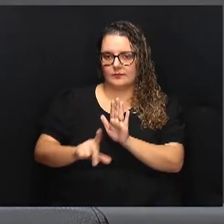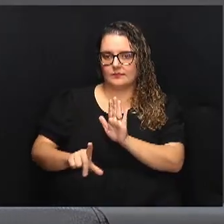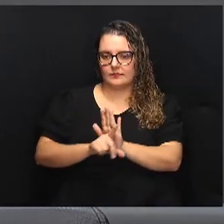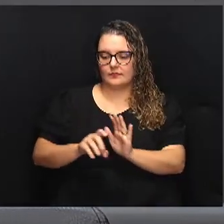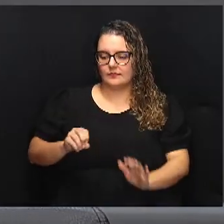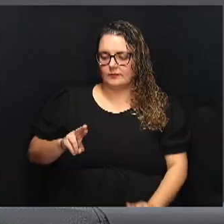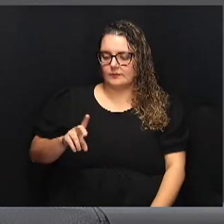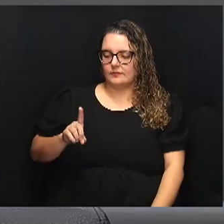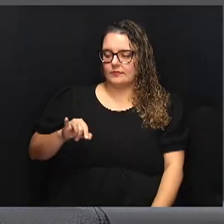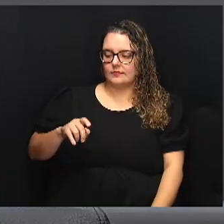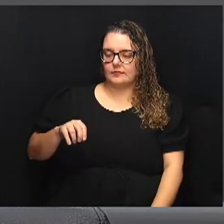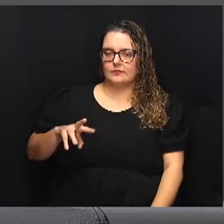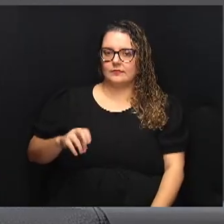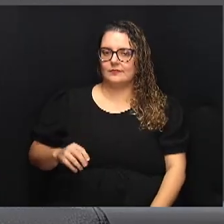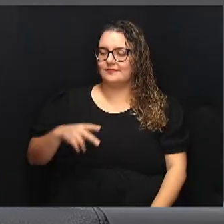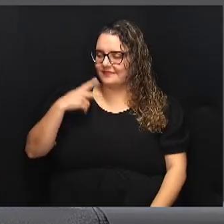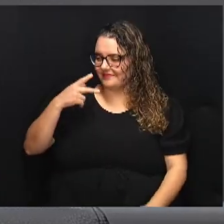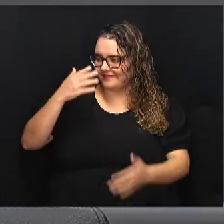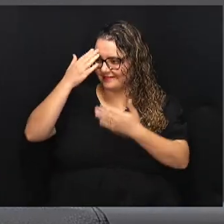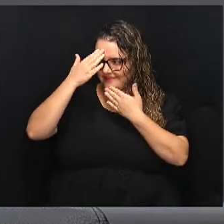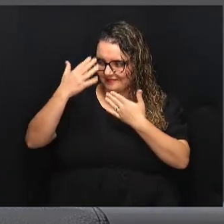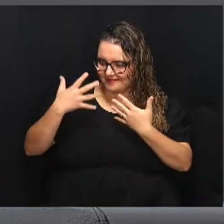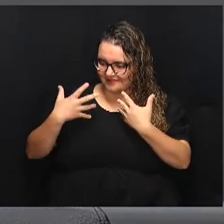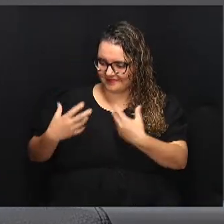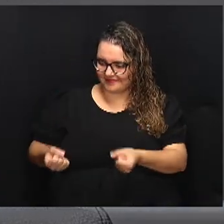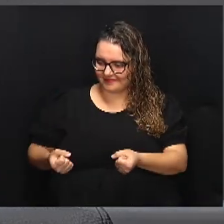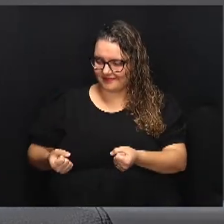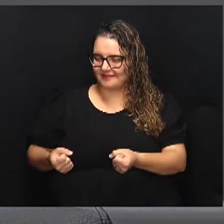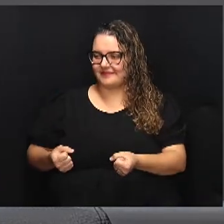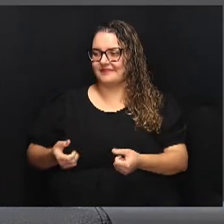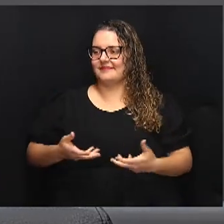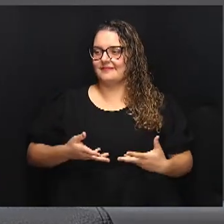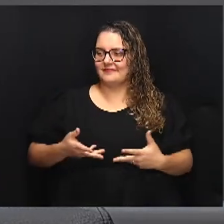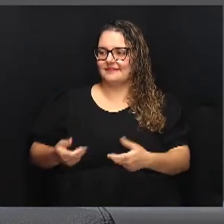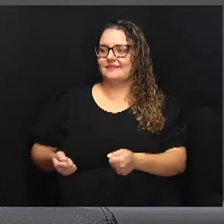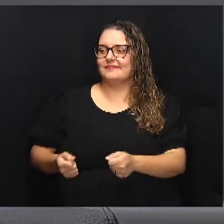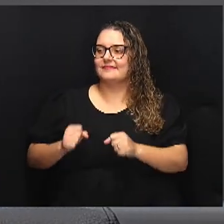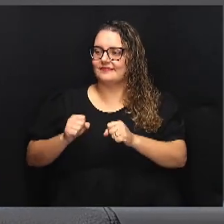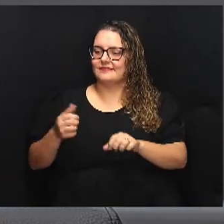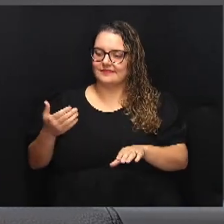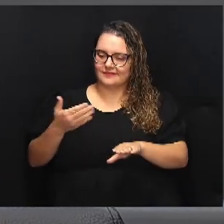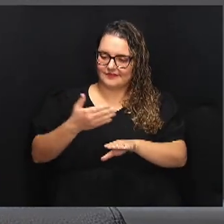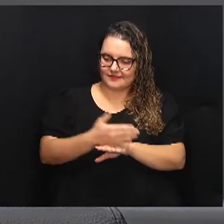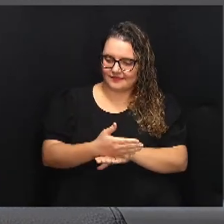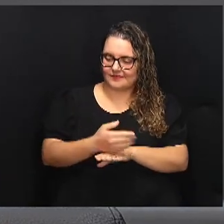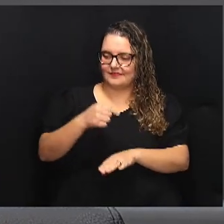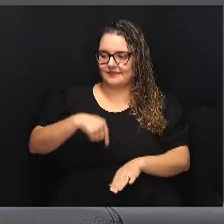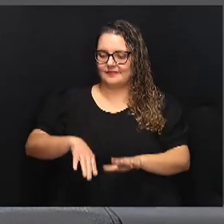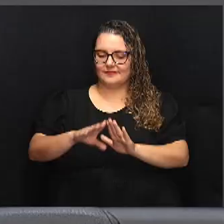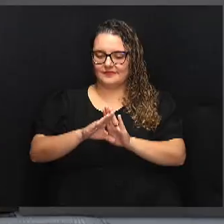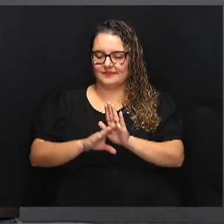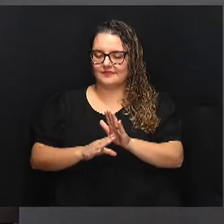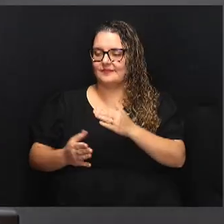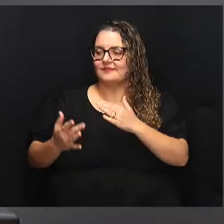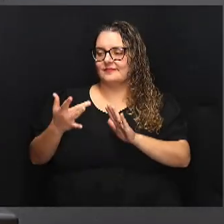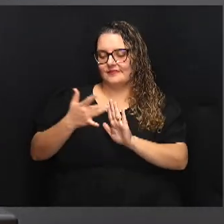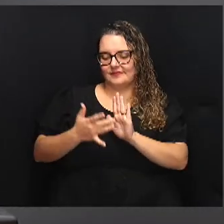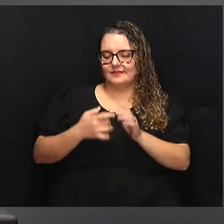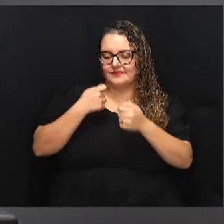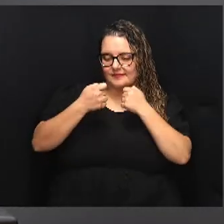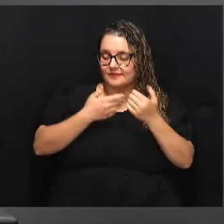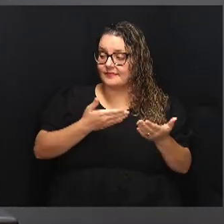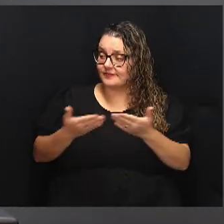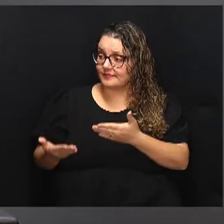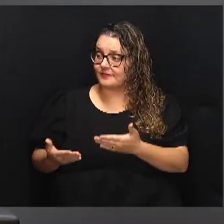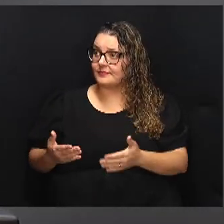ordinária. Vereador, muito obrigado, por você ter aceitado esse convite, de poder participar aqui do programa Em Pauta. Para a gente começar,